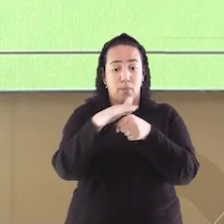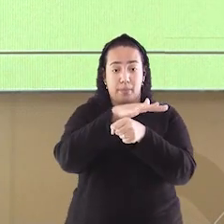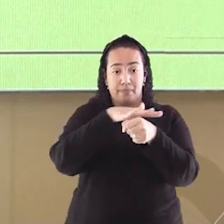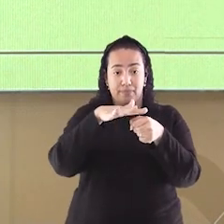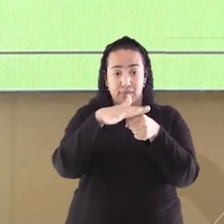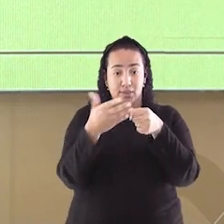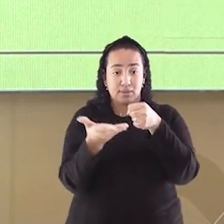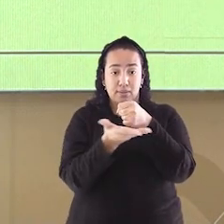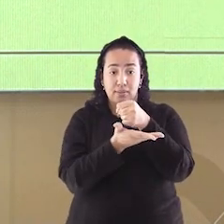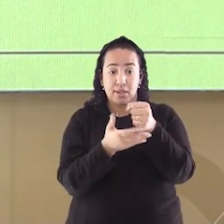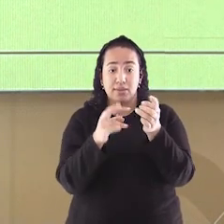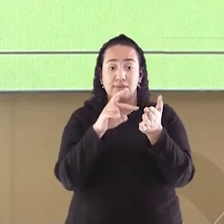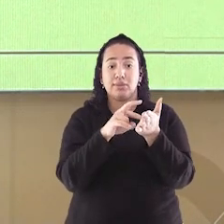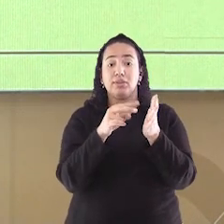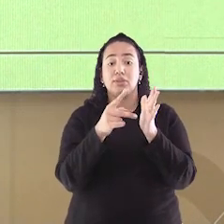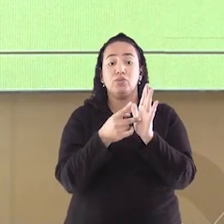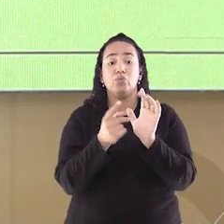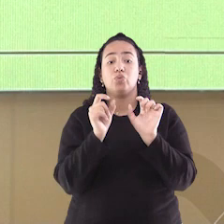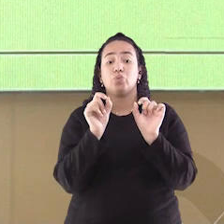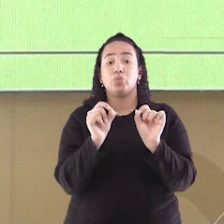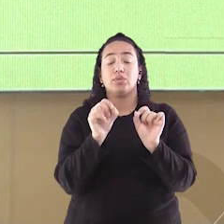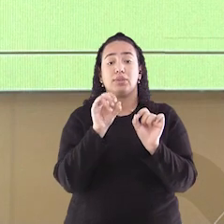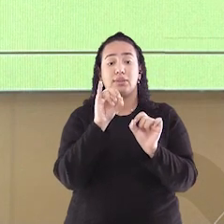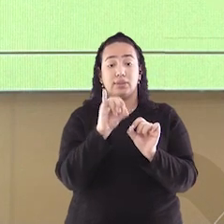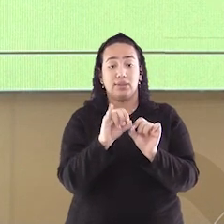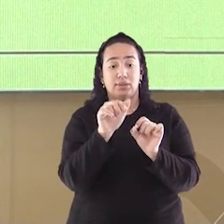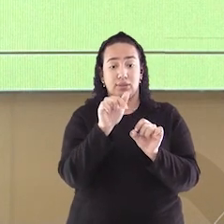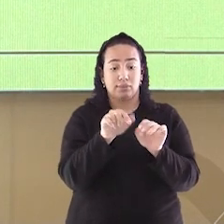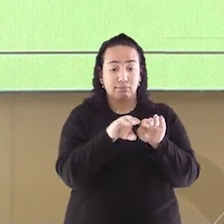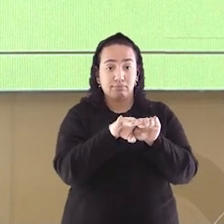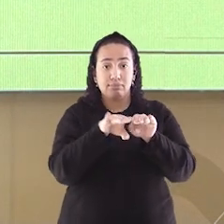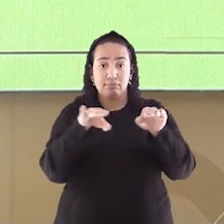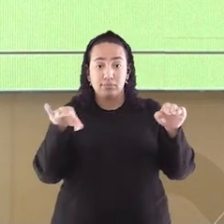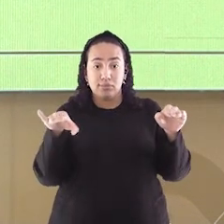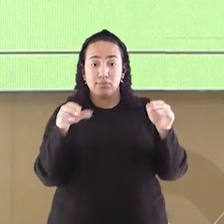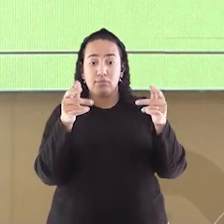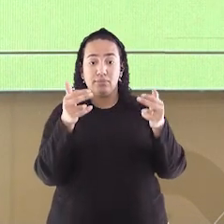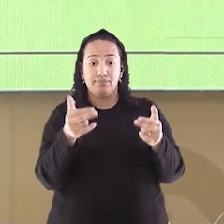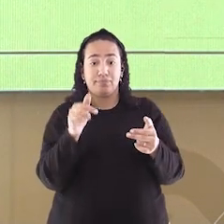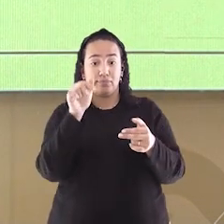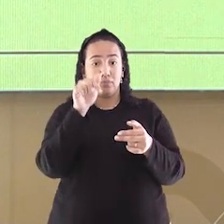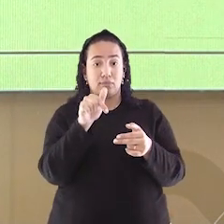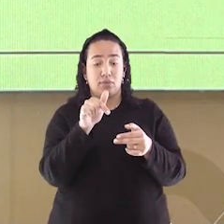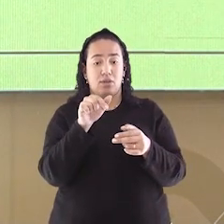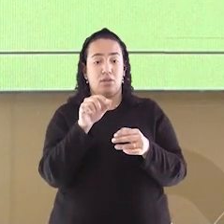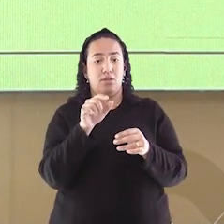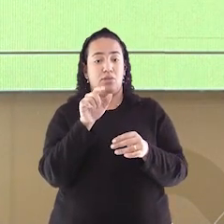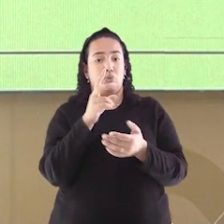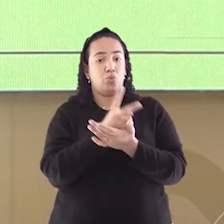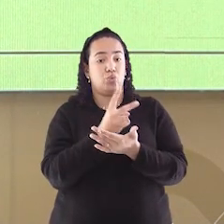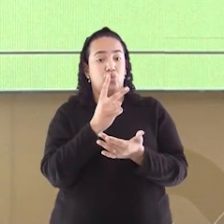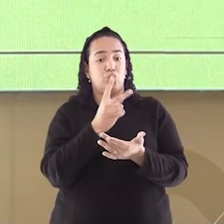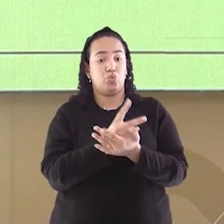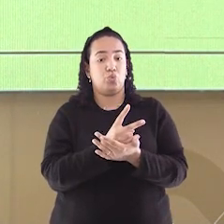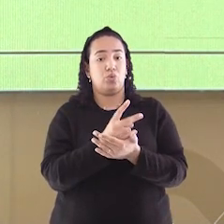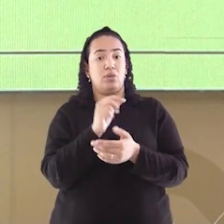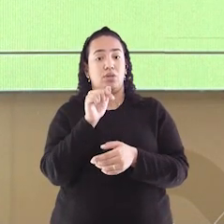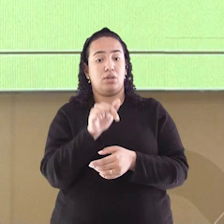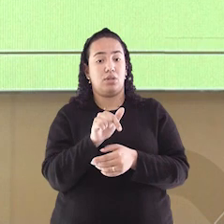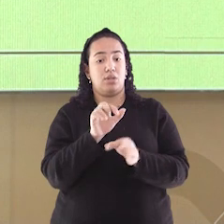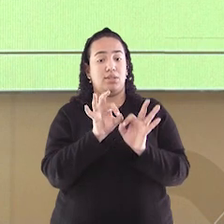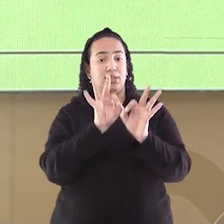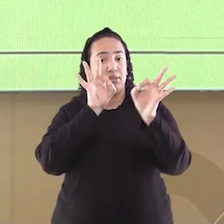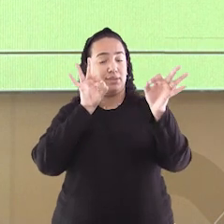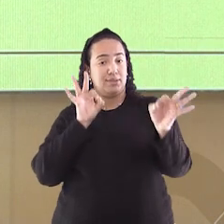bases paralelas significam que, estando em um mesmo plano, elas não se cruzam, conservando sempre